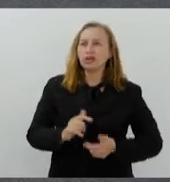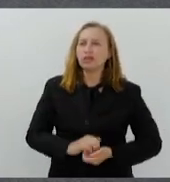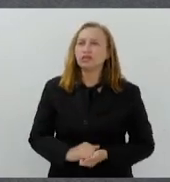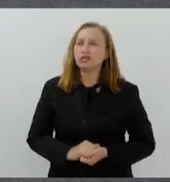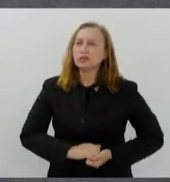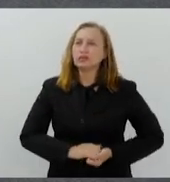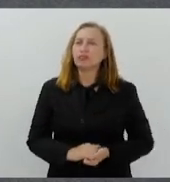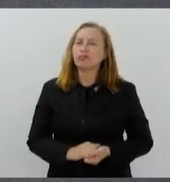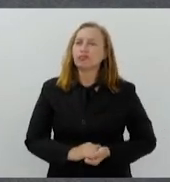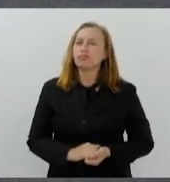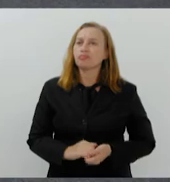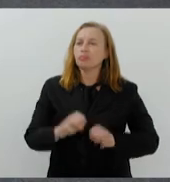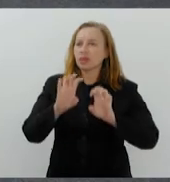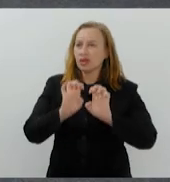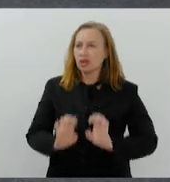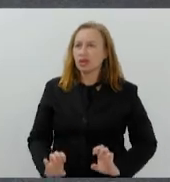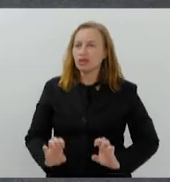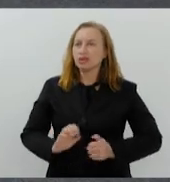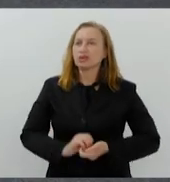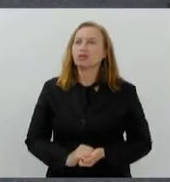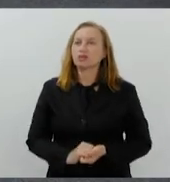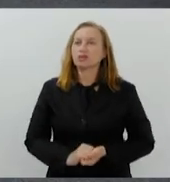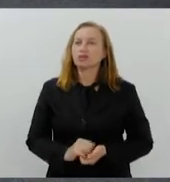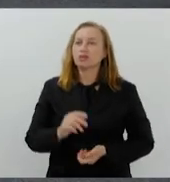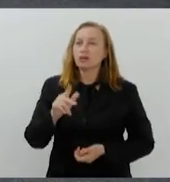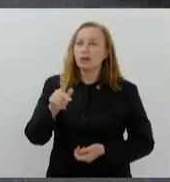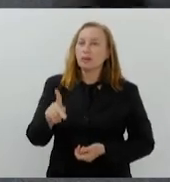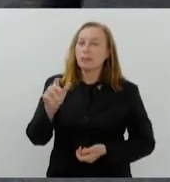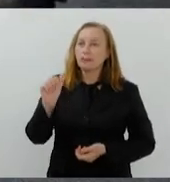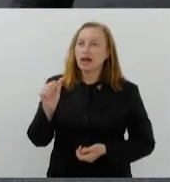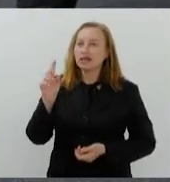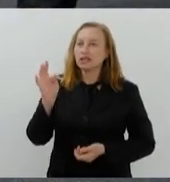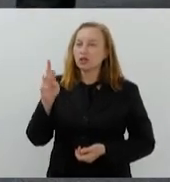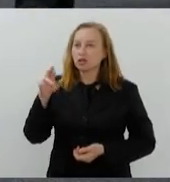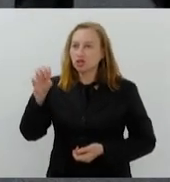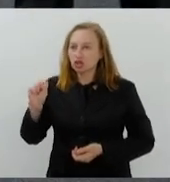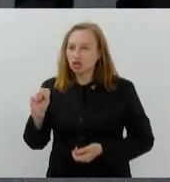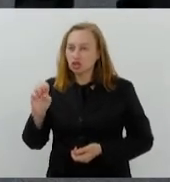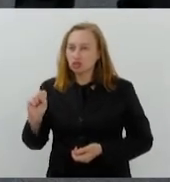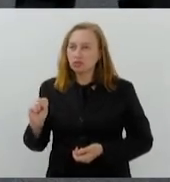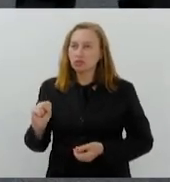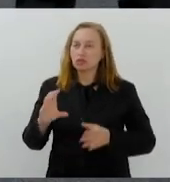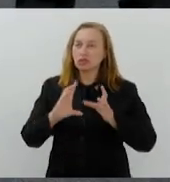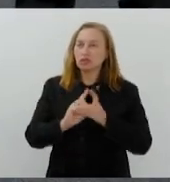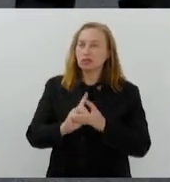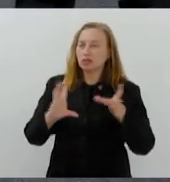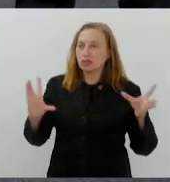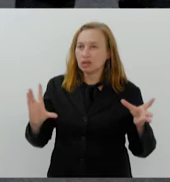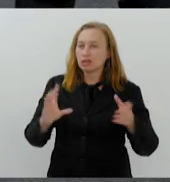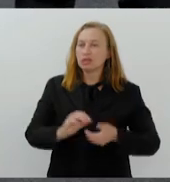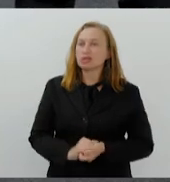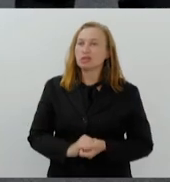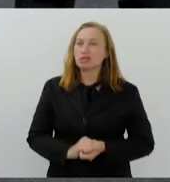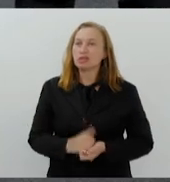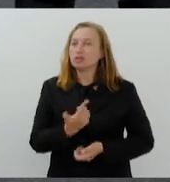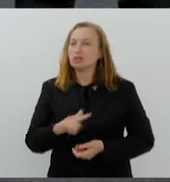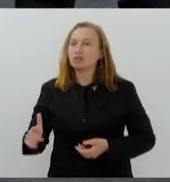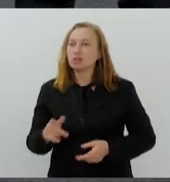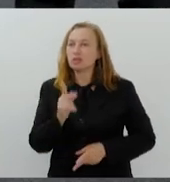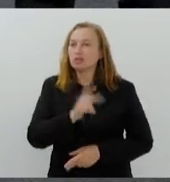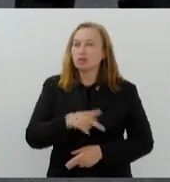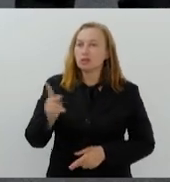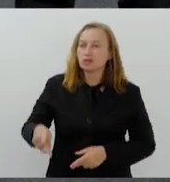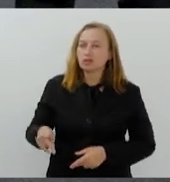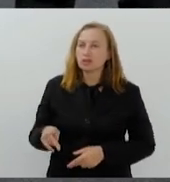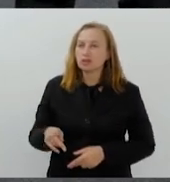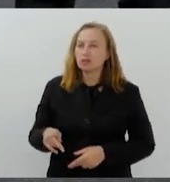garantir disciplinas como patriotismo, civismo, hierarquia e ordem, se a gente não tem hoje professores para as